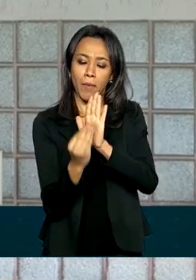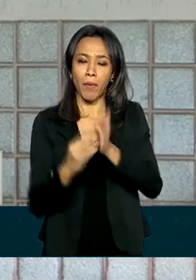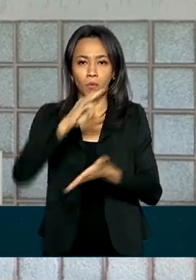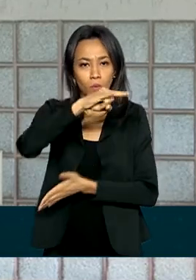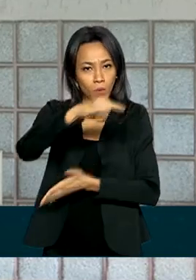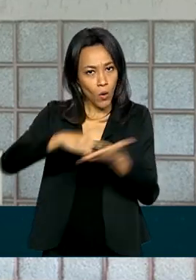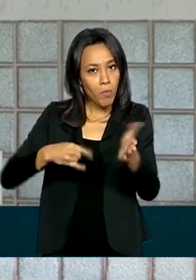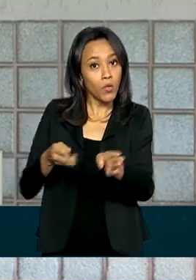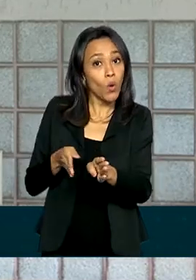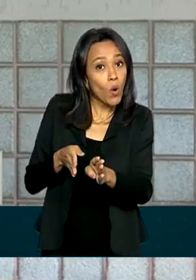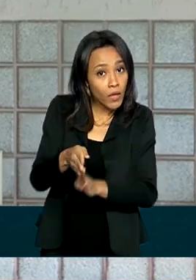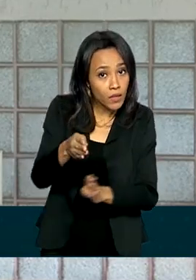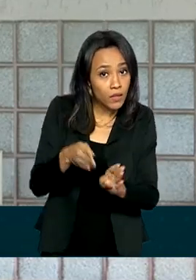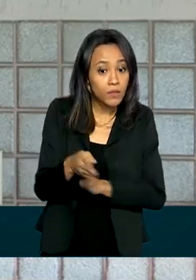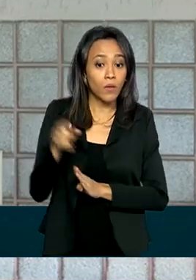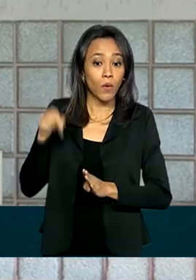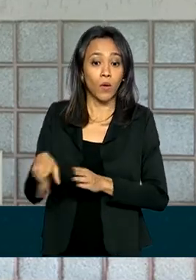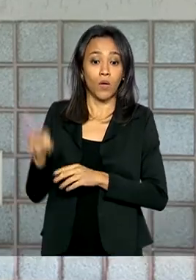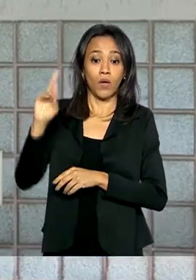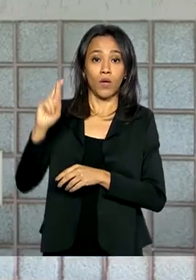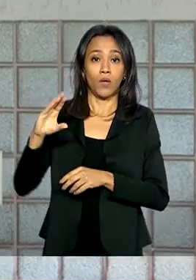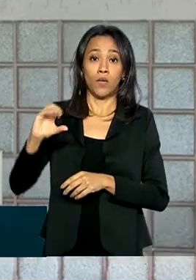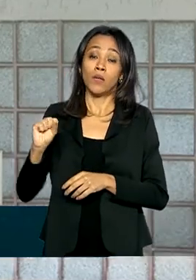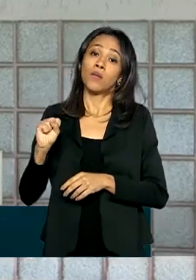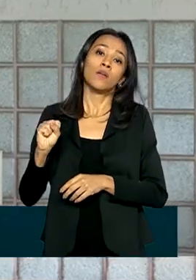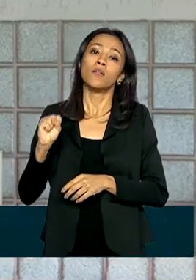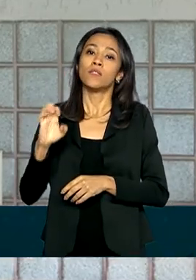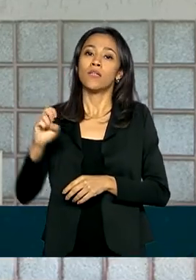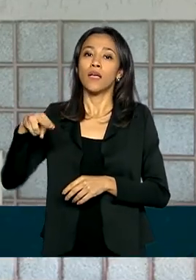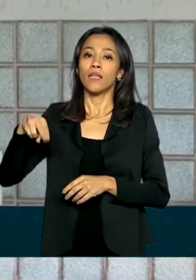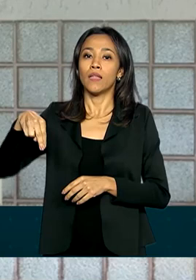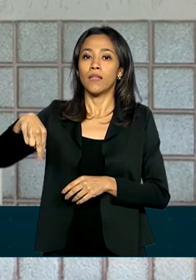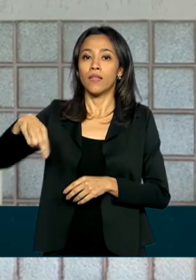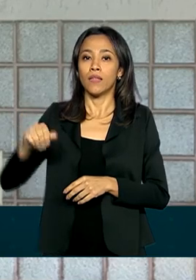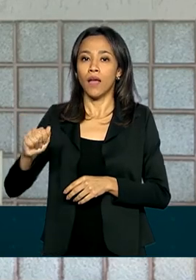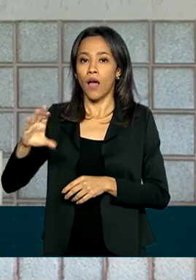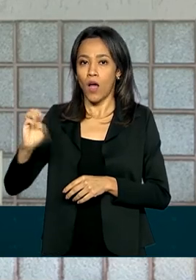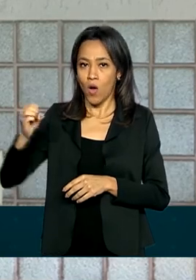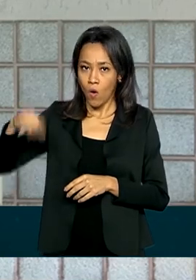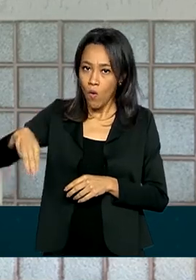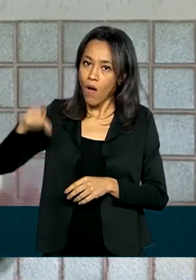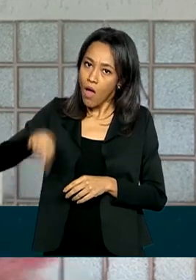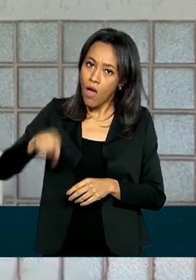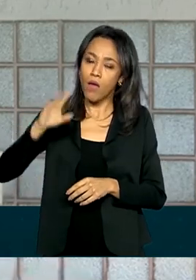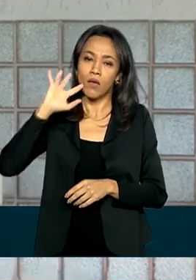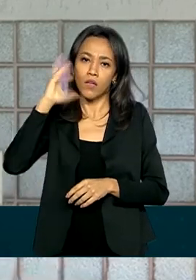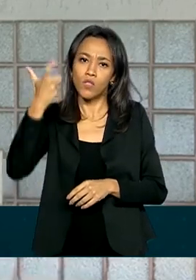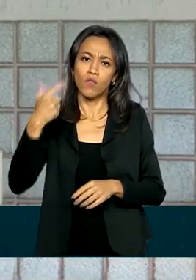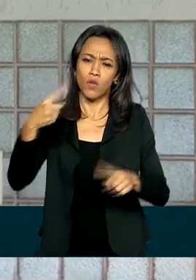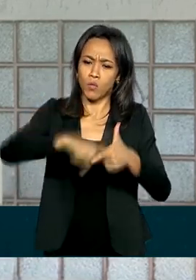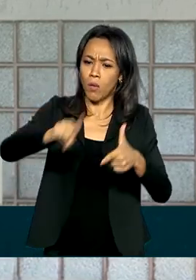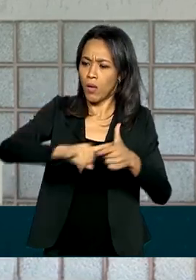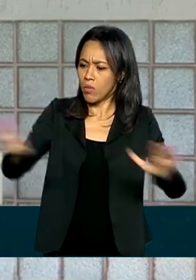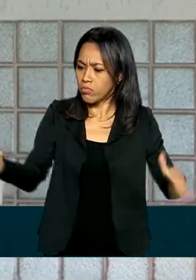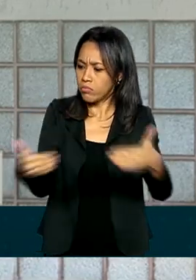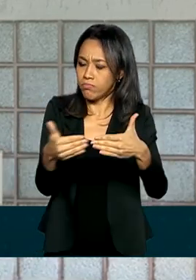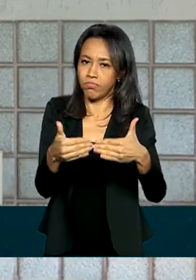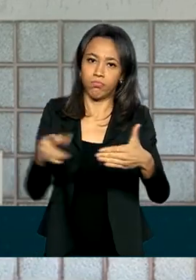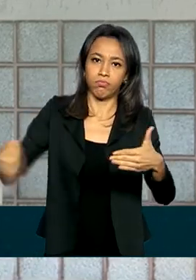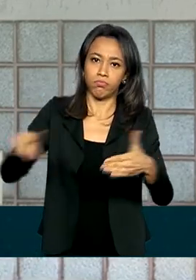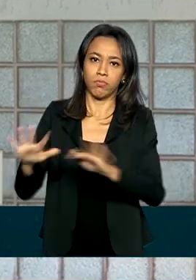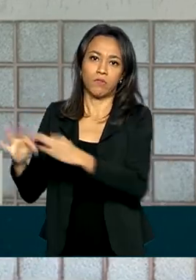O objetivo da Senacom é minimizar impactos econômicos de consumidores e prestadores de serviços,